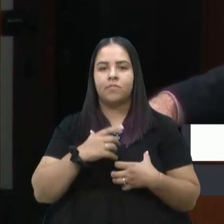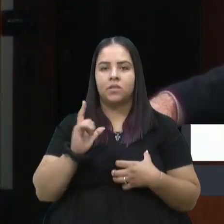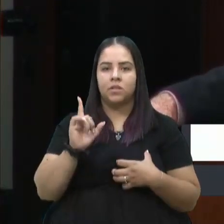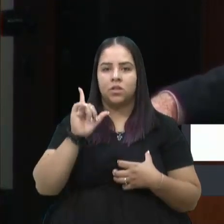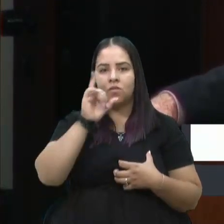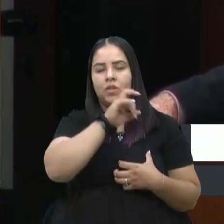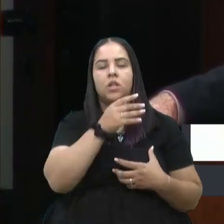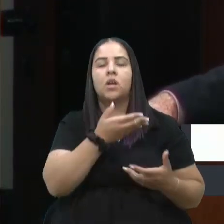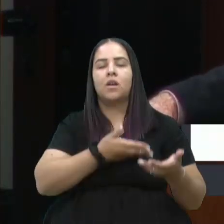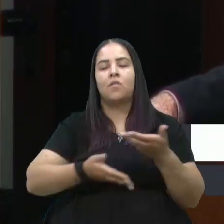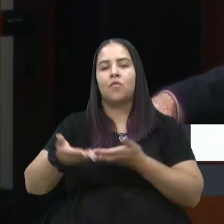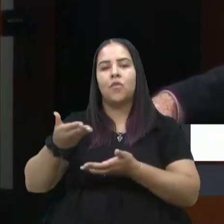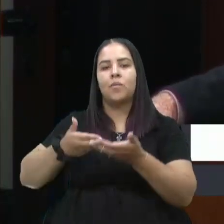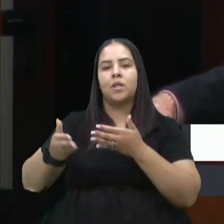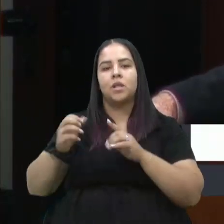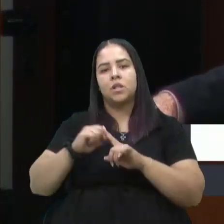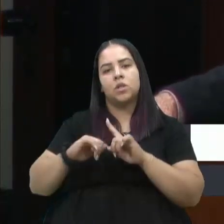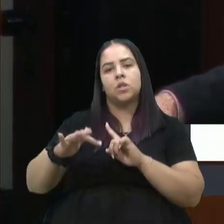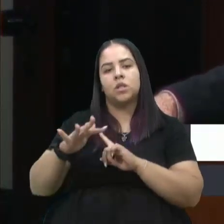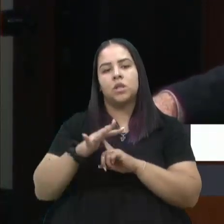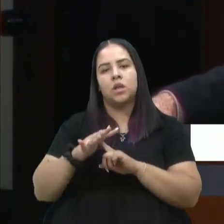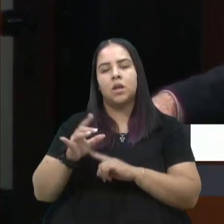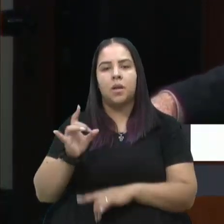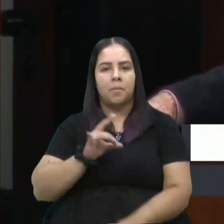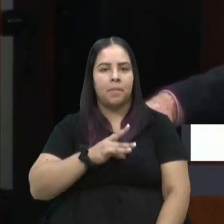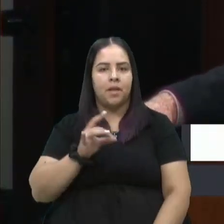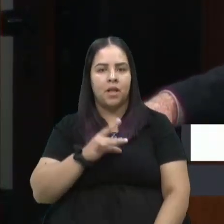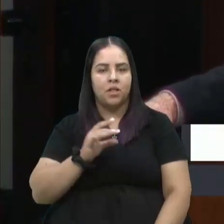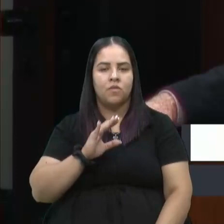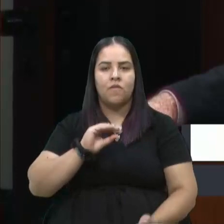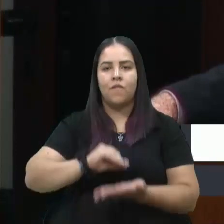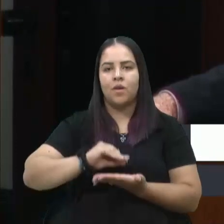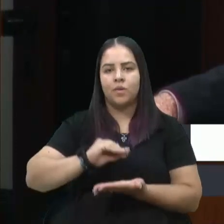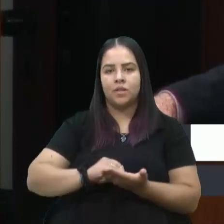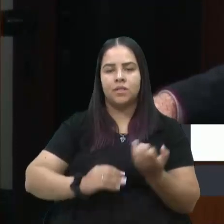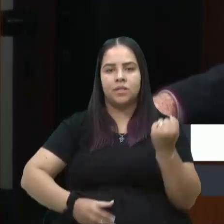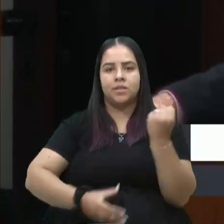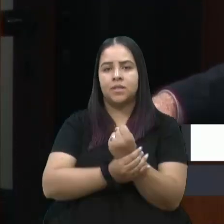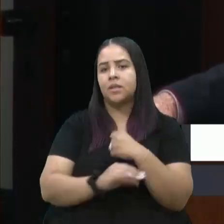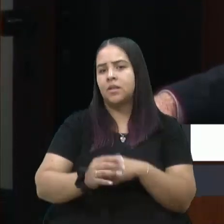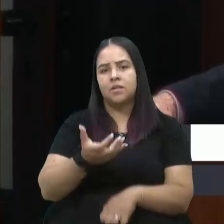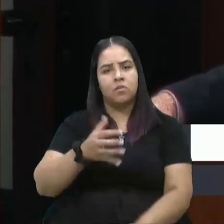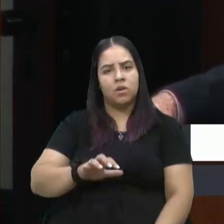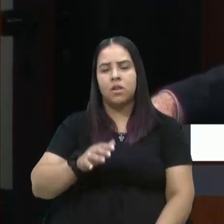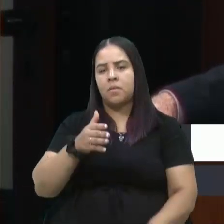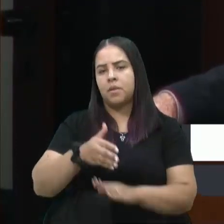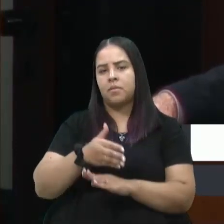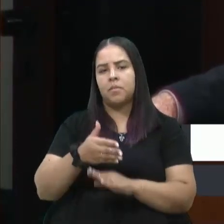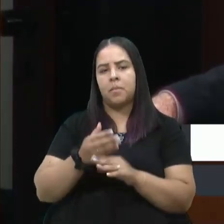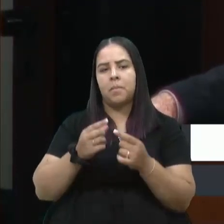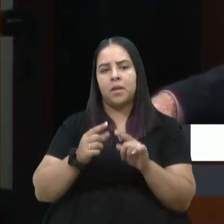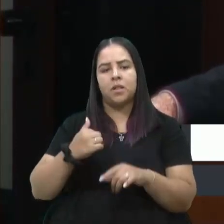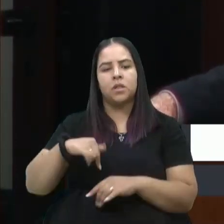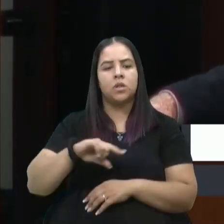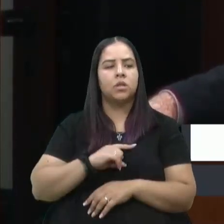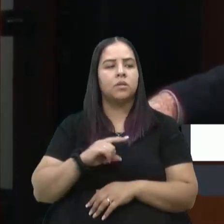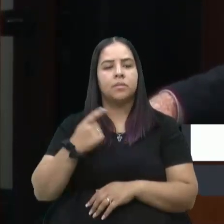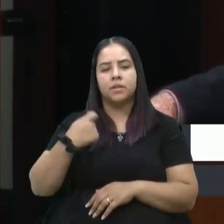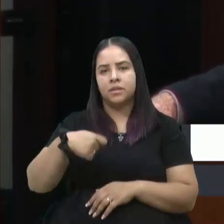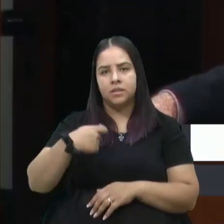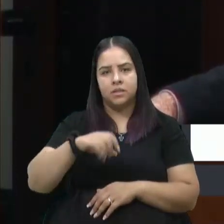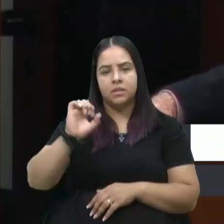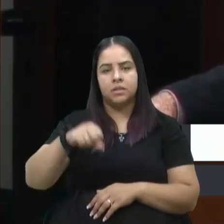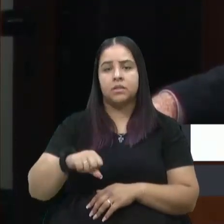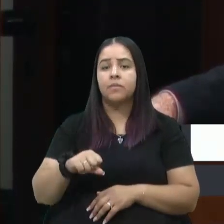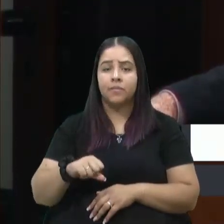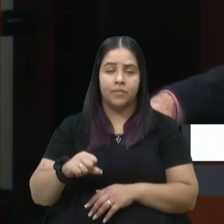da sociedade. Por medo, por insegurança, eles não querem participar, mas nós precisamos sim. É claro que o poder